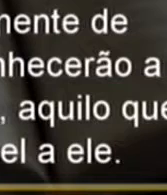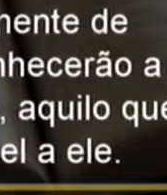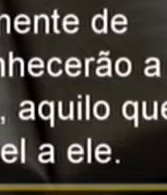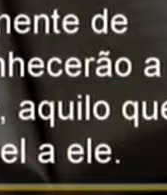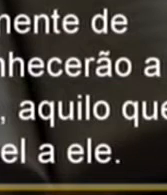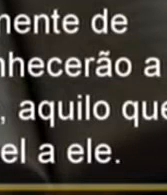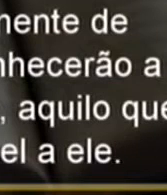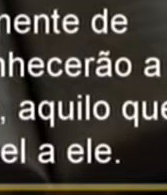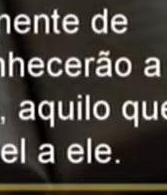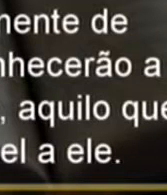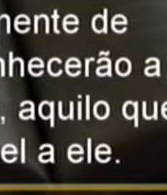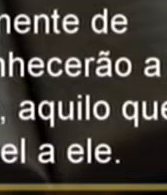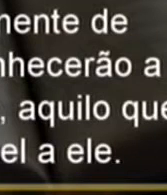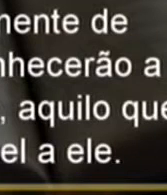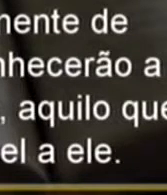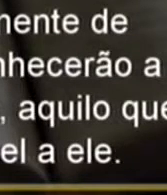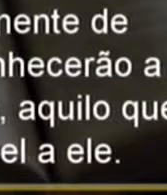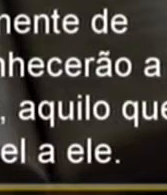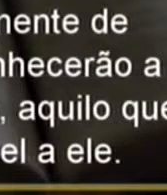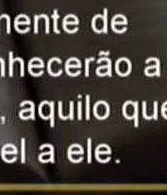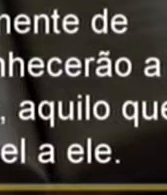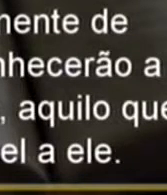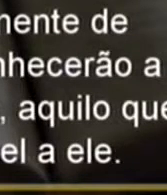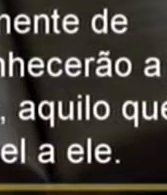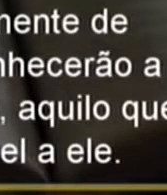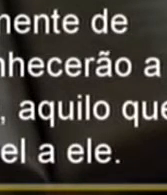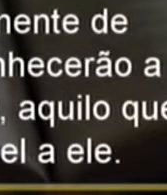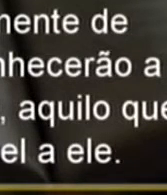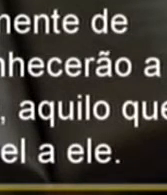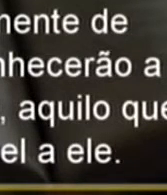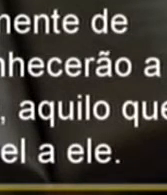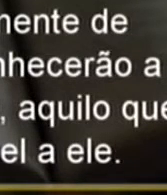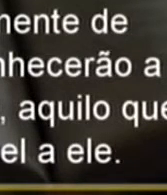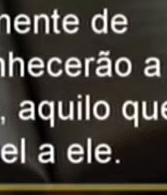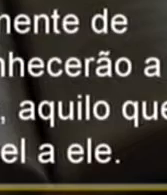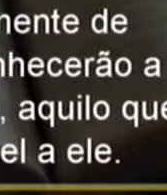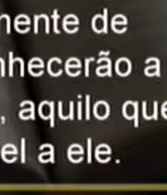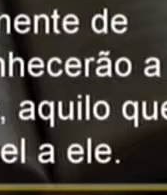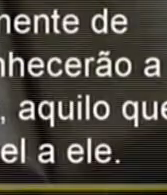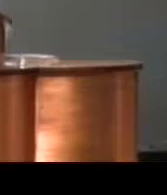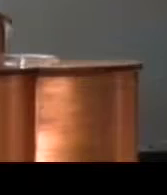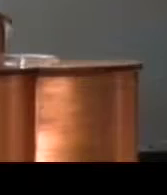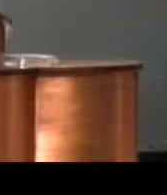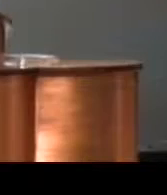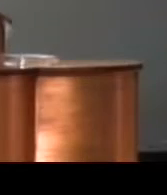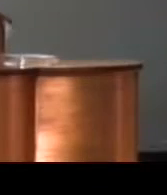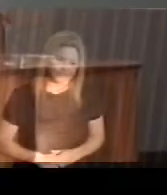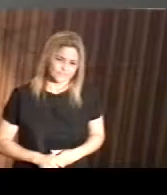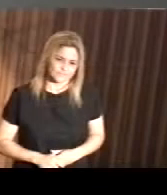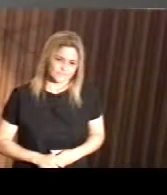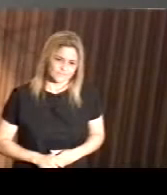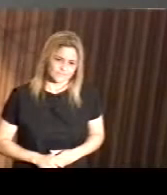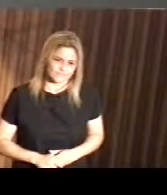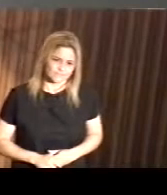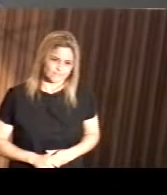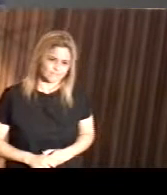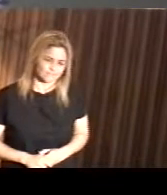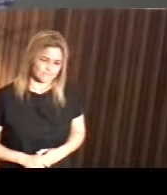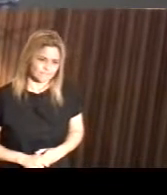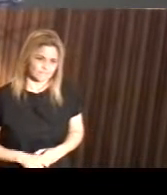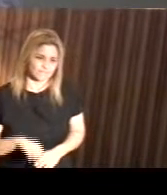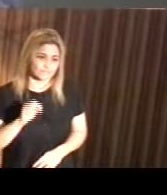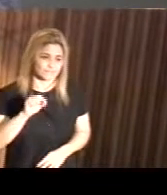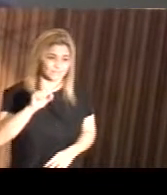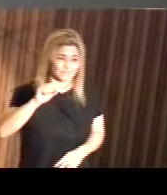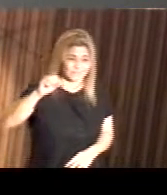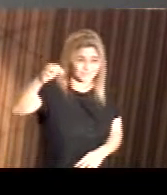que é bom, perfeito e agradável a Ele. O que eu acredito é que a lição